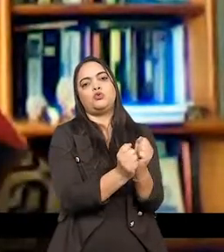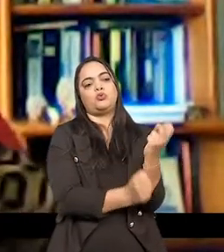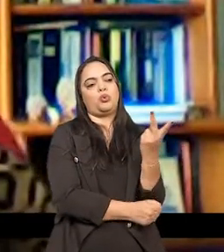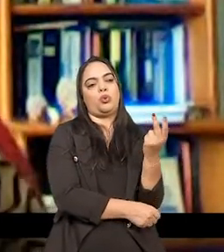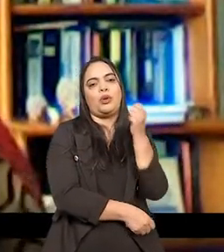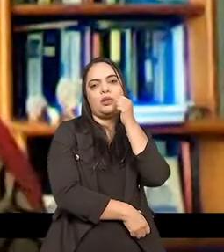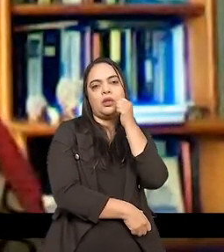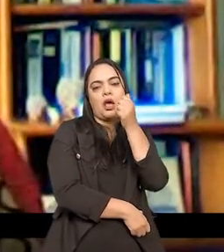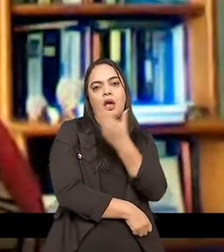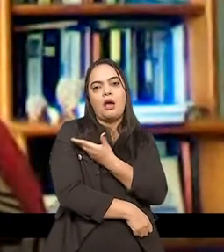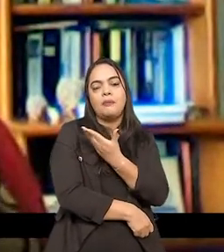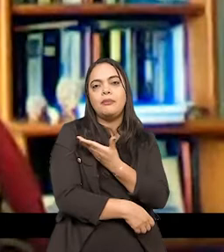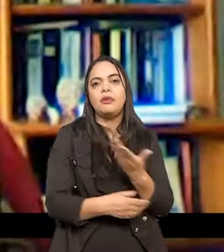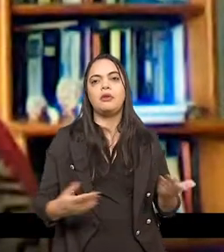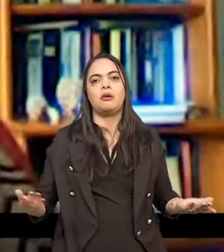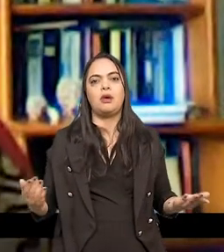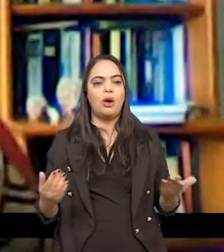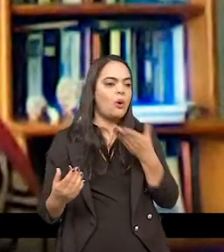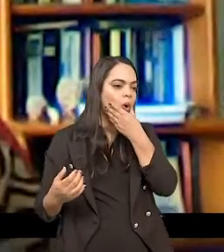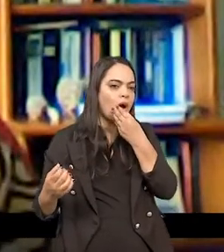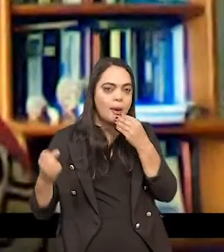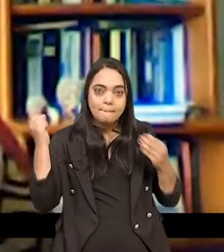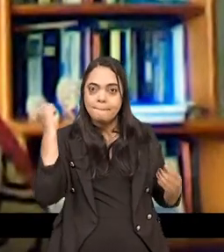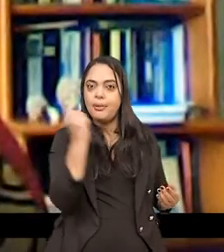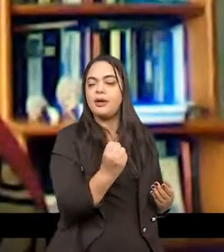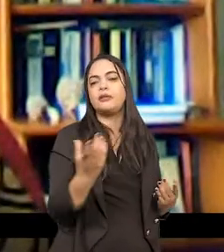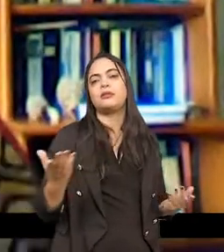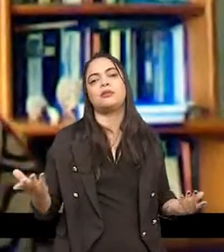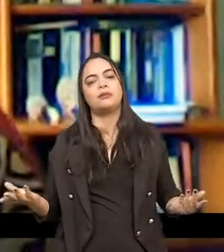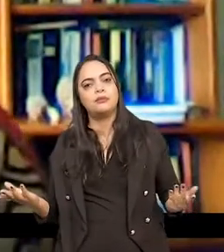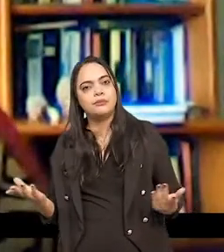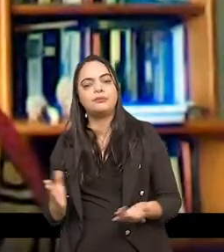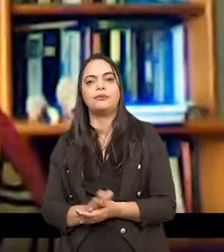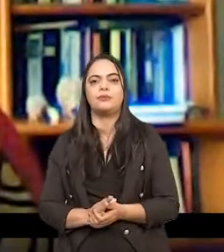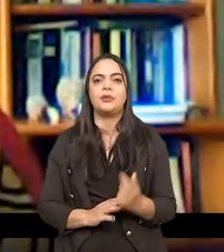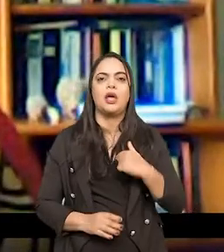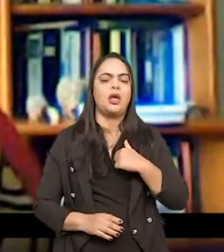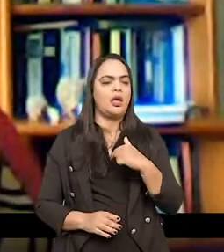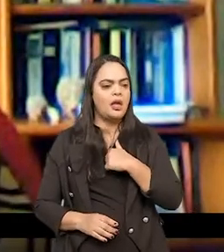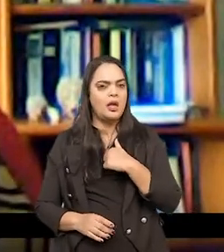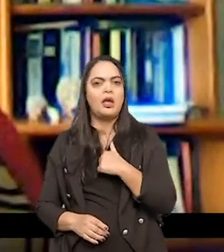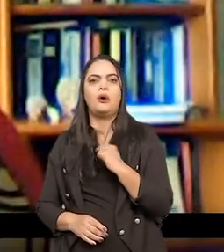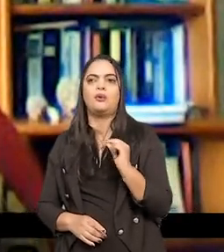olharem e quiserem fazer um trabalho sobre o corpo, que é o que eu tenho me dedicado mais, sobre todos os corpos,